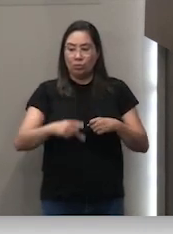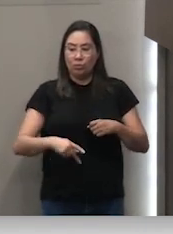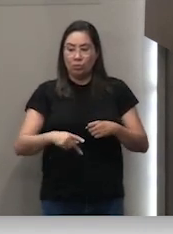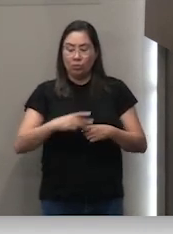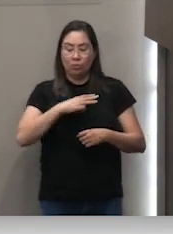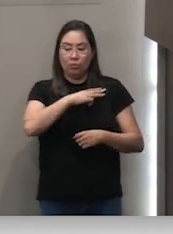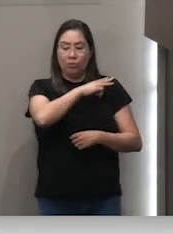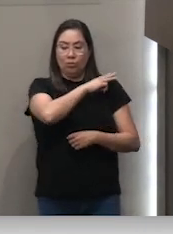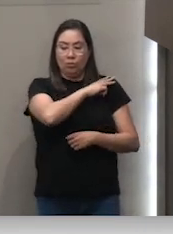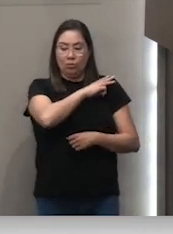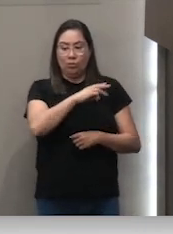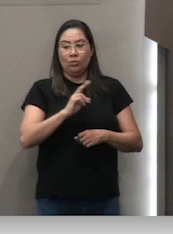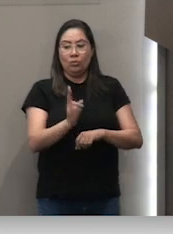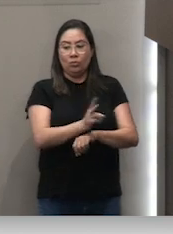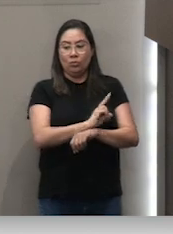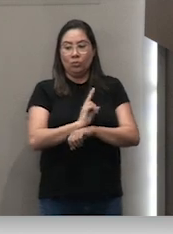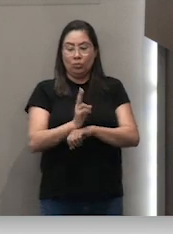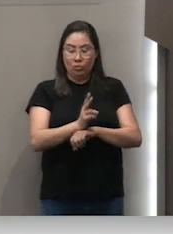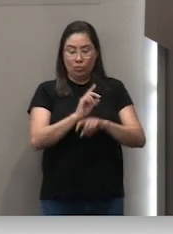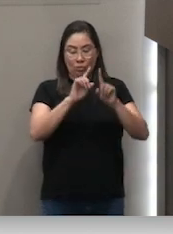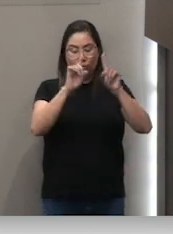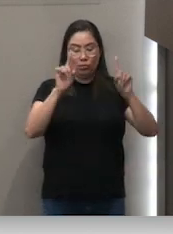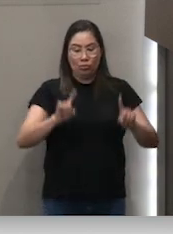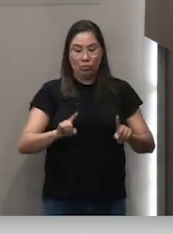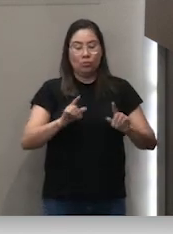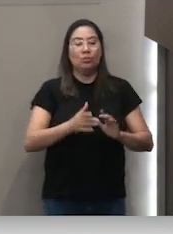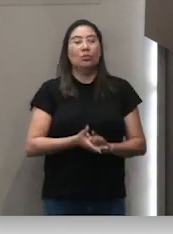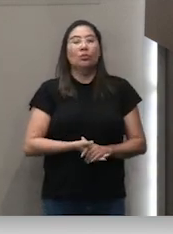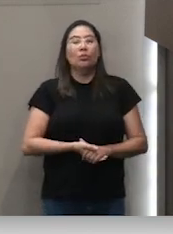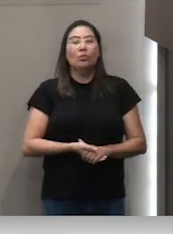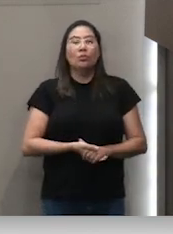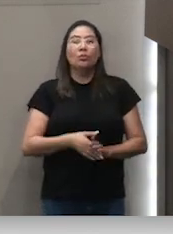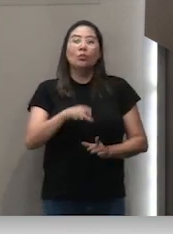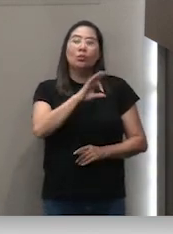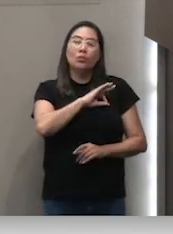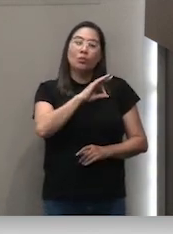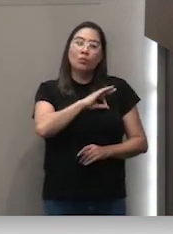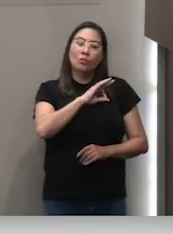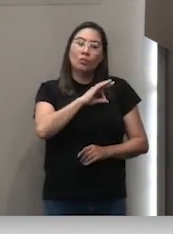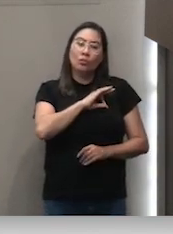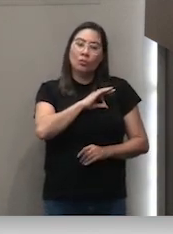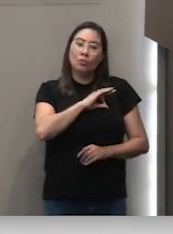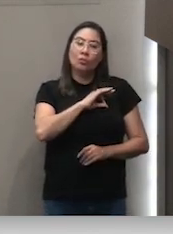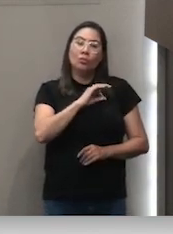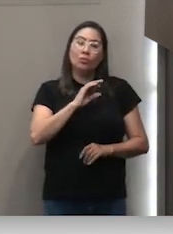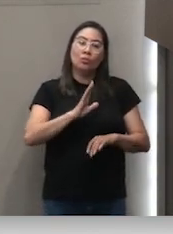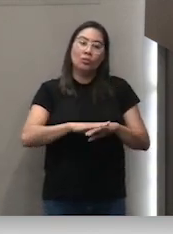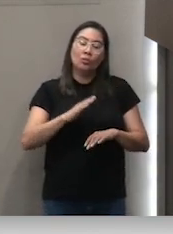militares, somos da segurança pública, né? Os policiais destaque